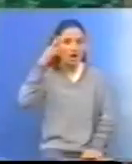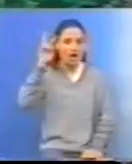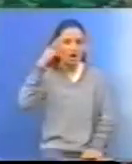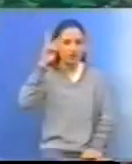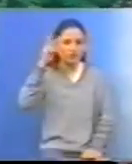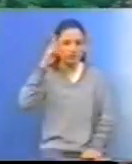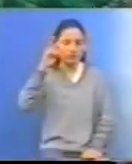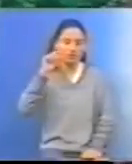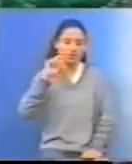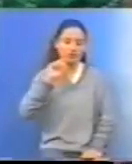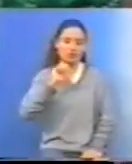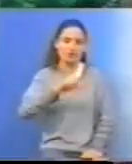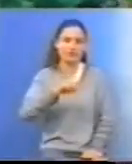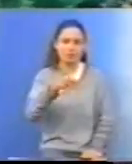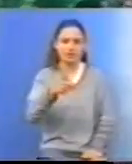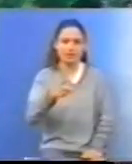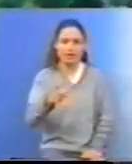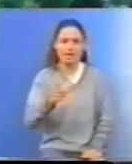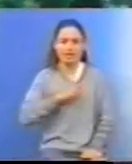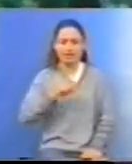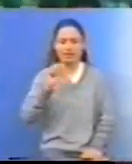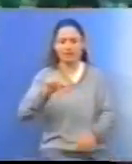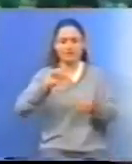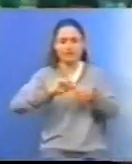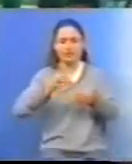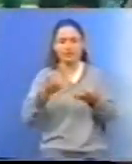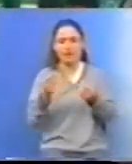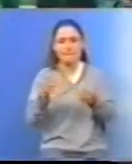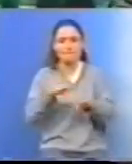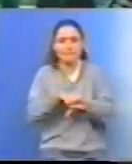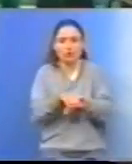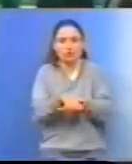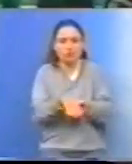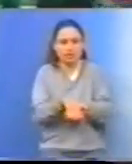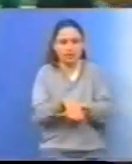treinar-se bastante para realizar o seu matrimônio. Mentira.